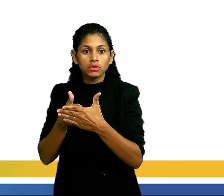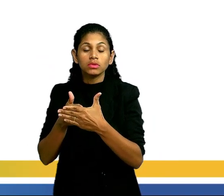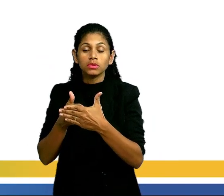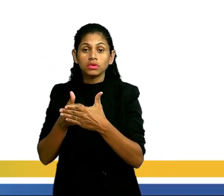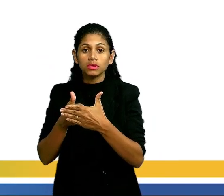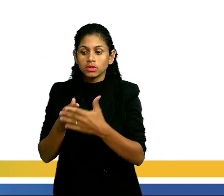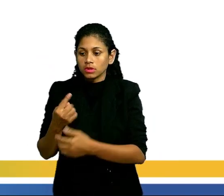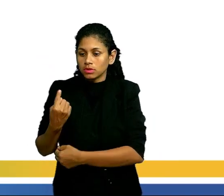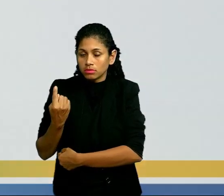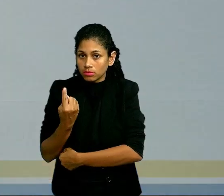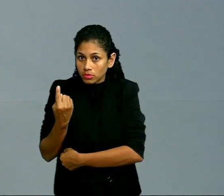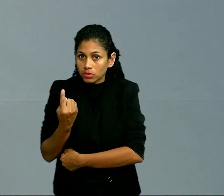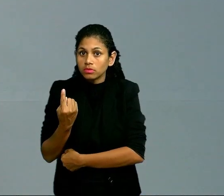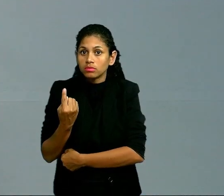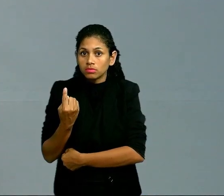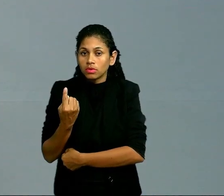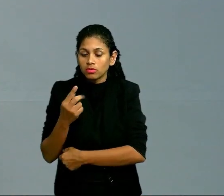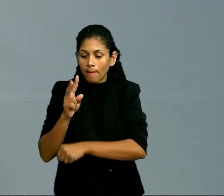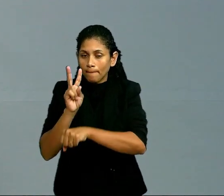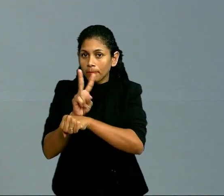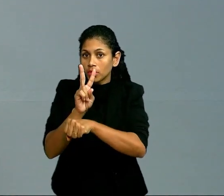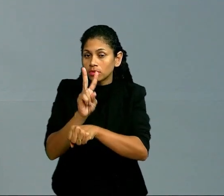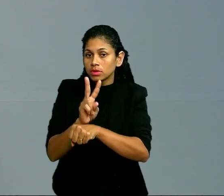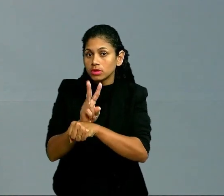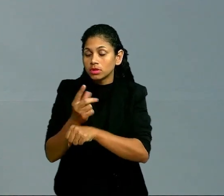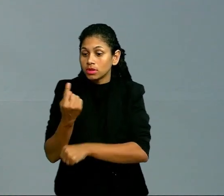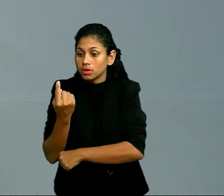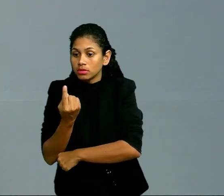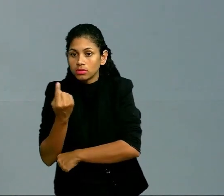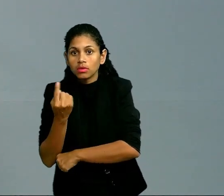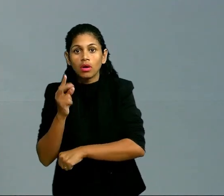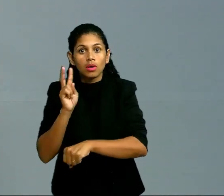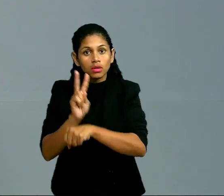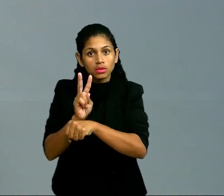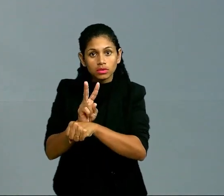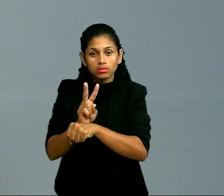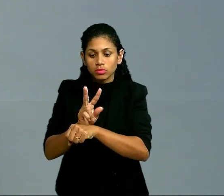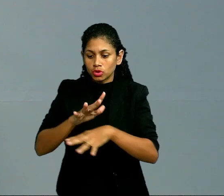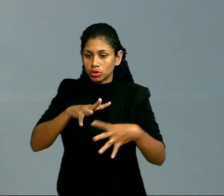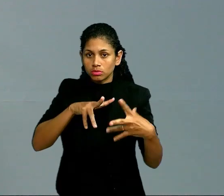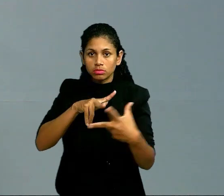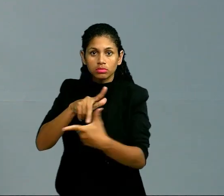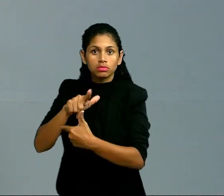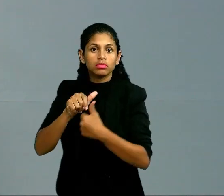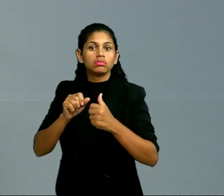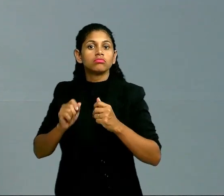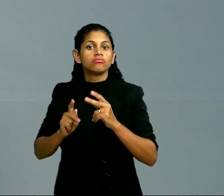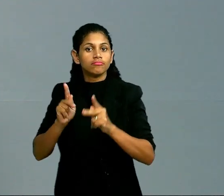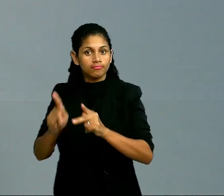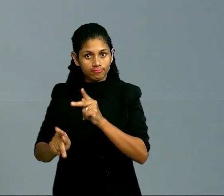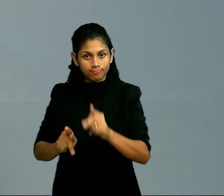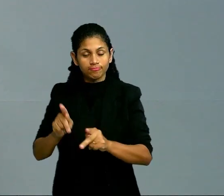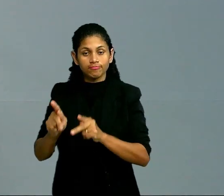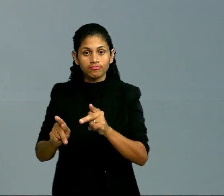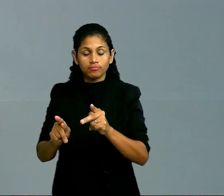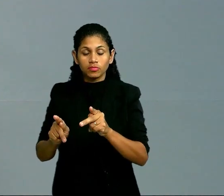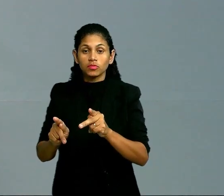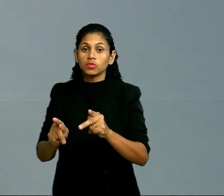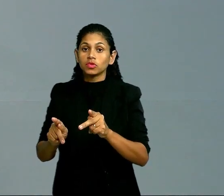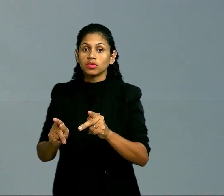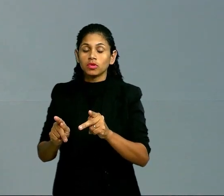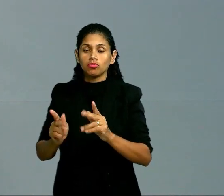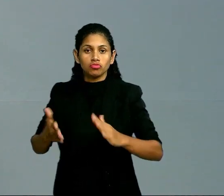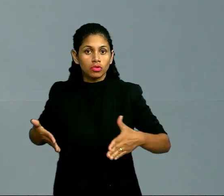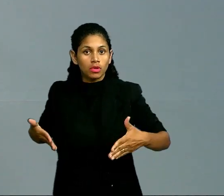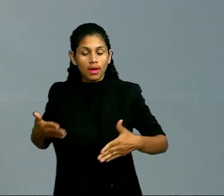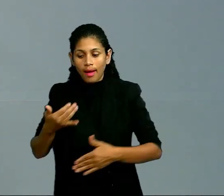toda a população. Tá certo? Inclusive, pessoal, desde criança, né, desde ao nascer, já se toma vacina